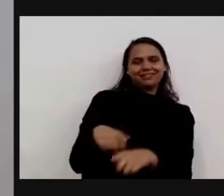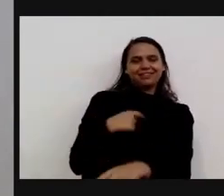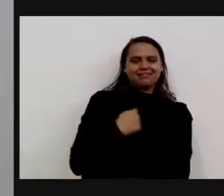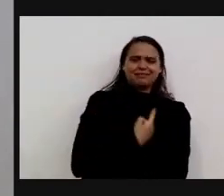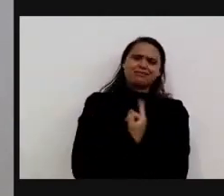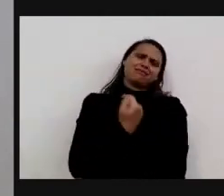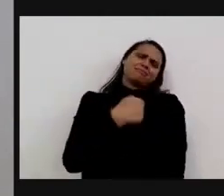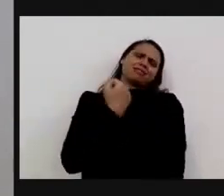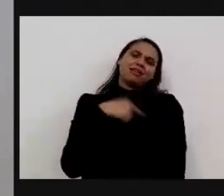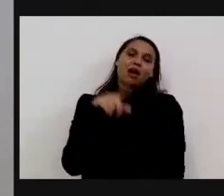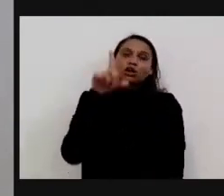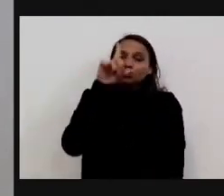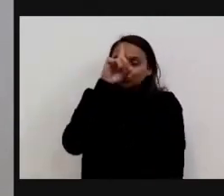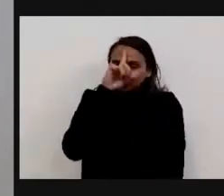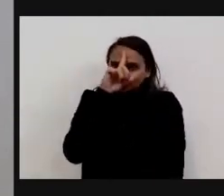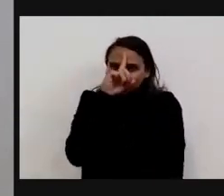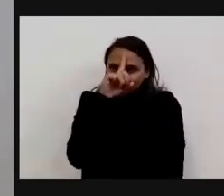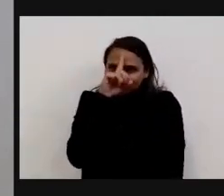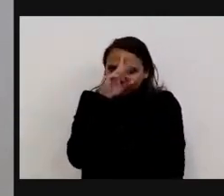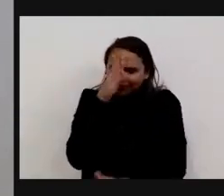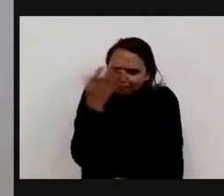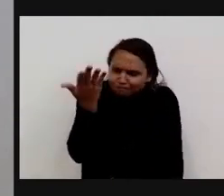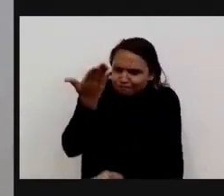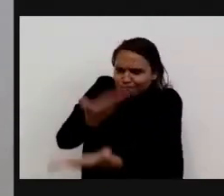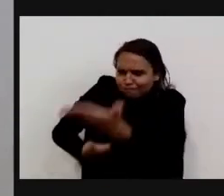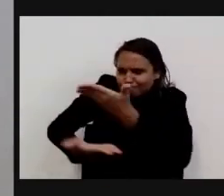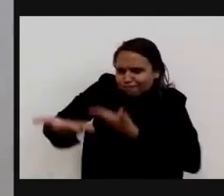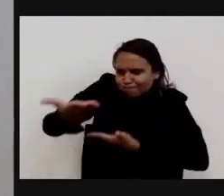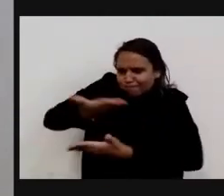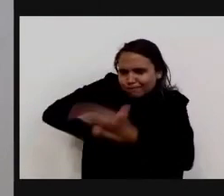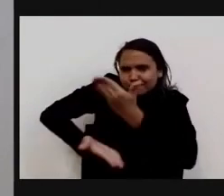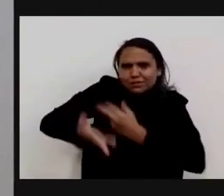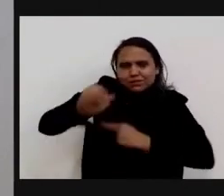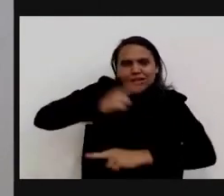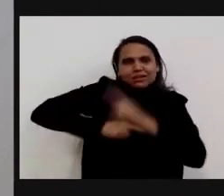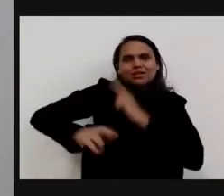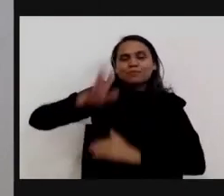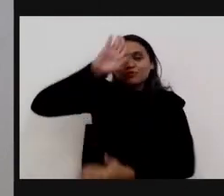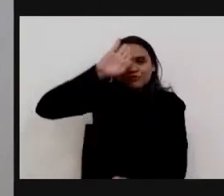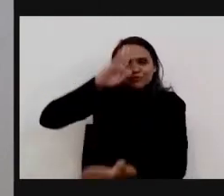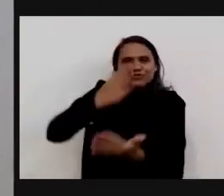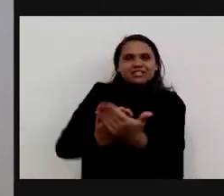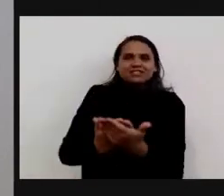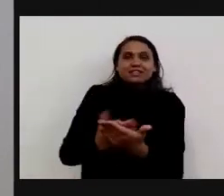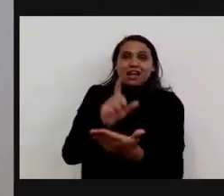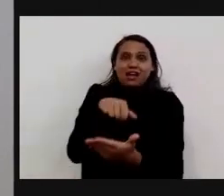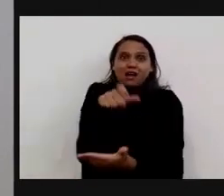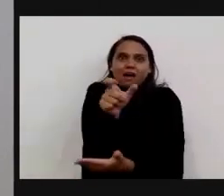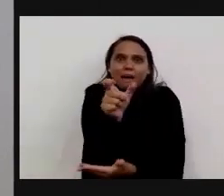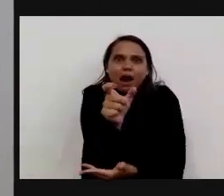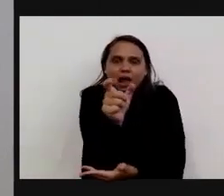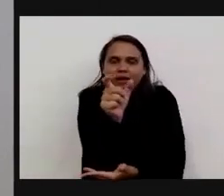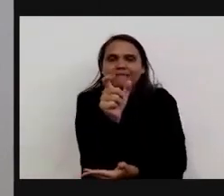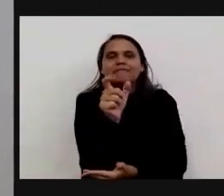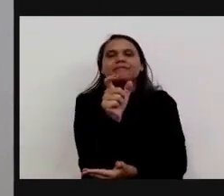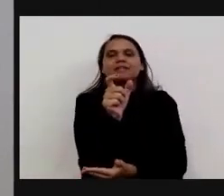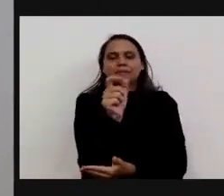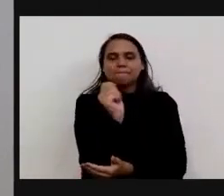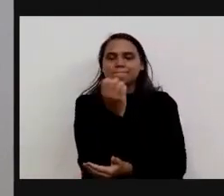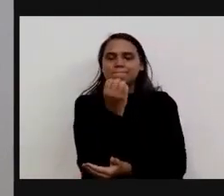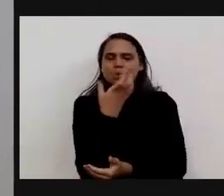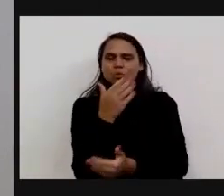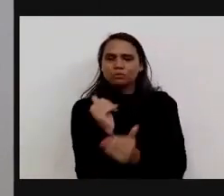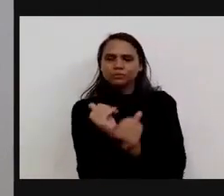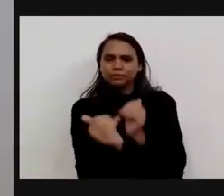precisa fazer né isso constrói relacionamento isso constrói confiança que é uma palavrinha chave para engajamento